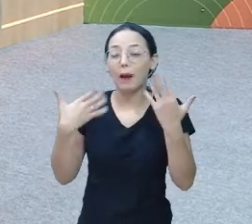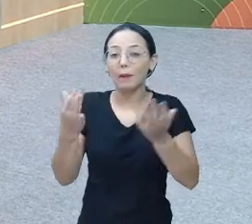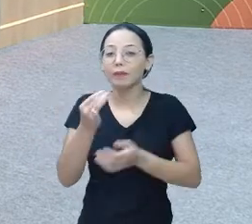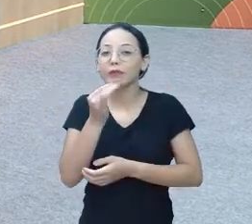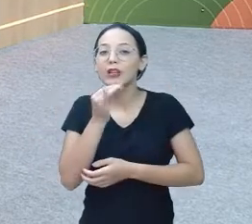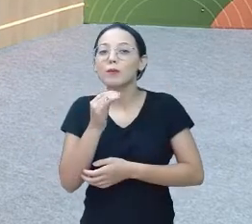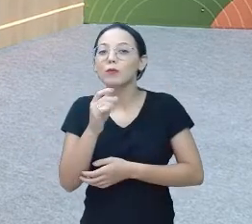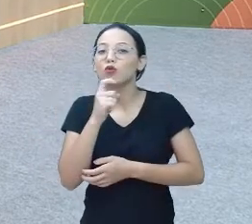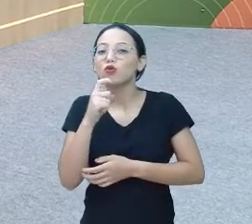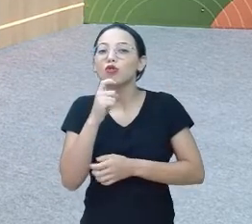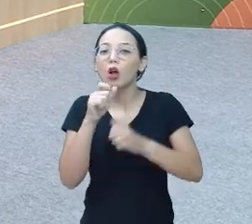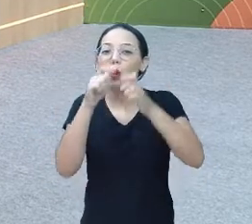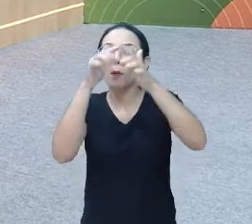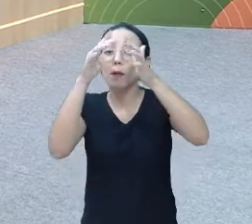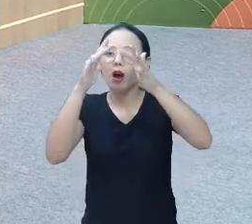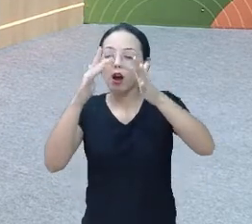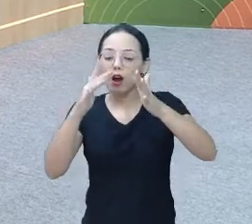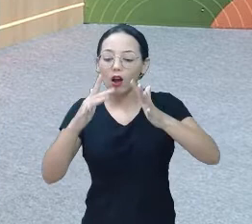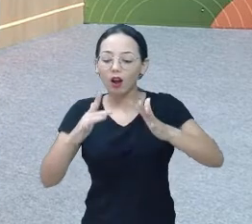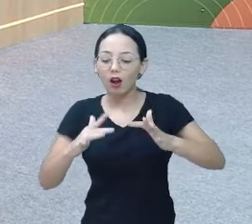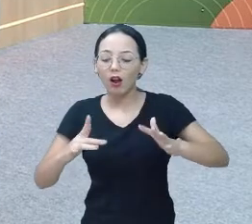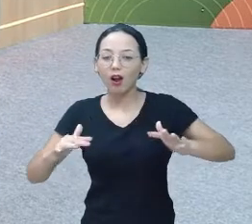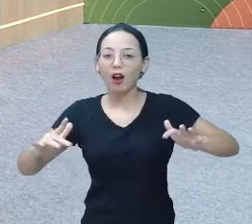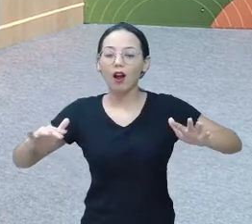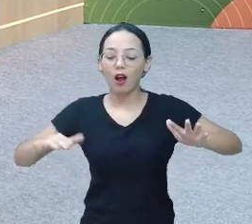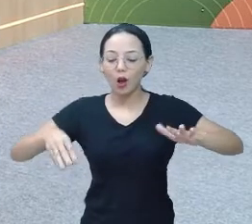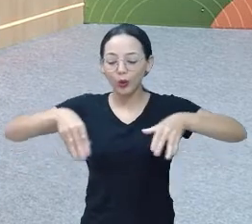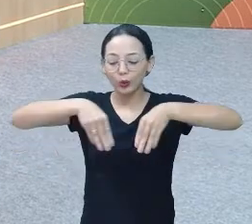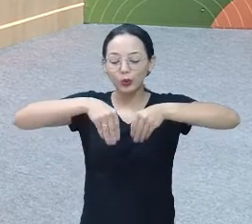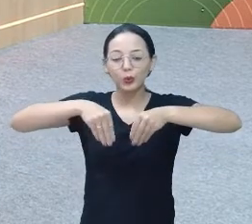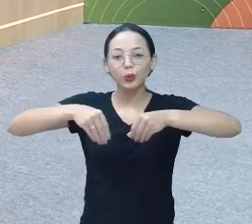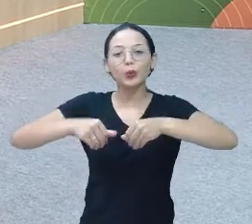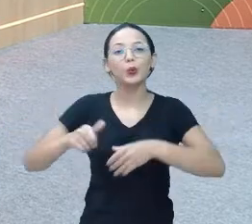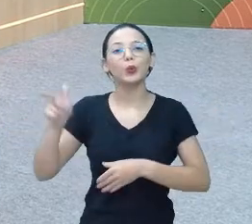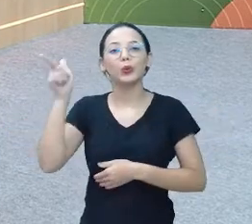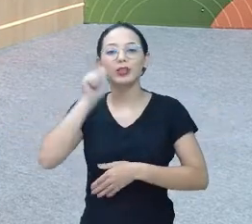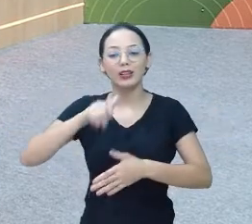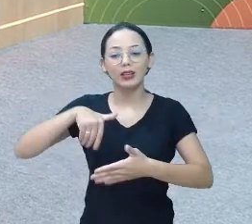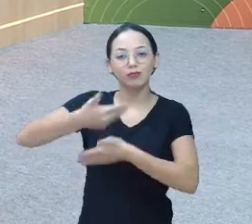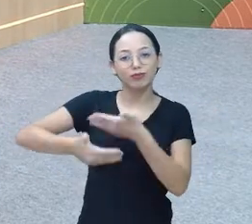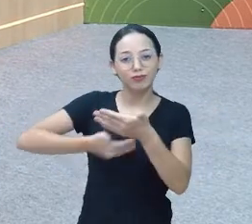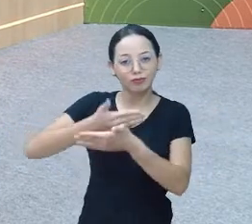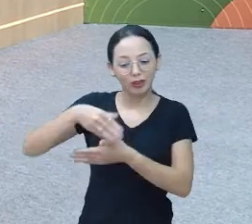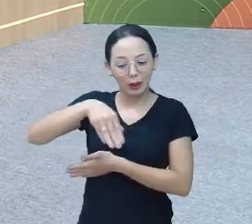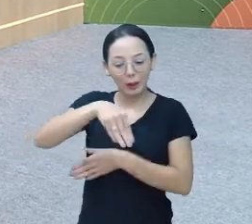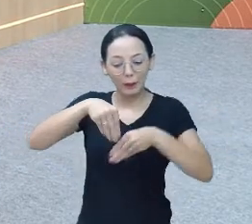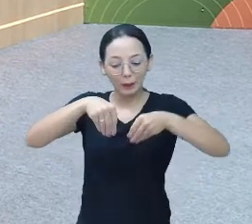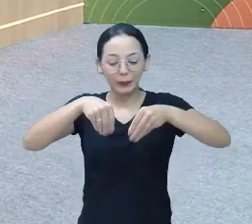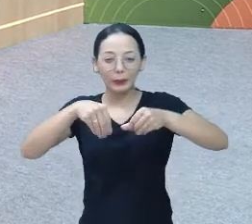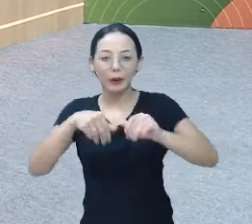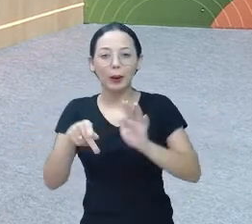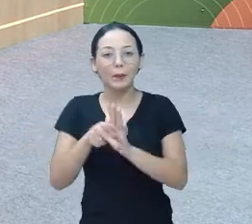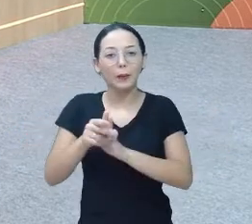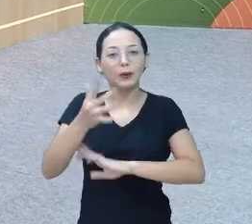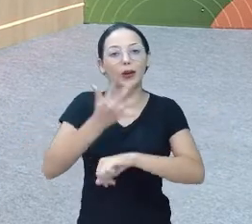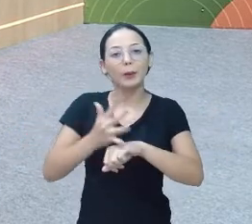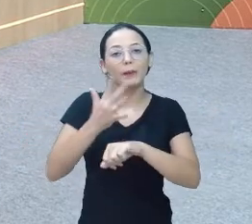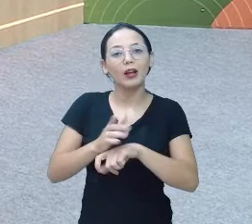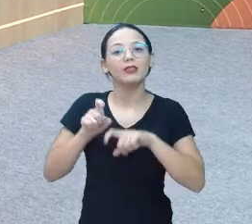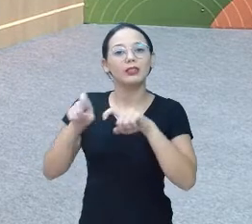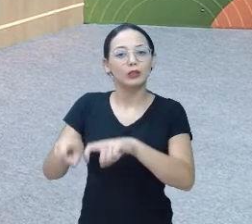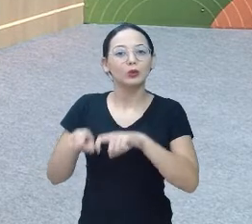desciam, fertilizando aquele território ali, favorecia, junto com o solo, né, a prática